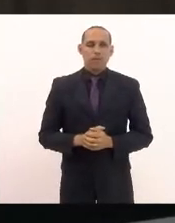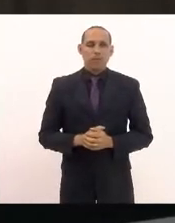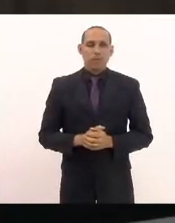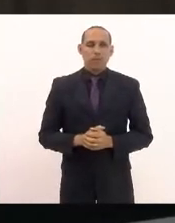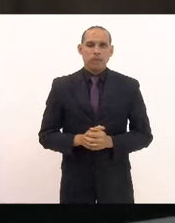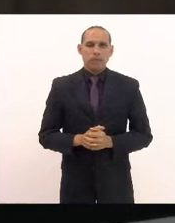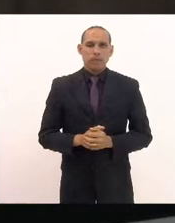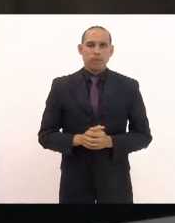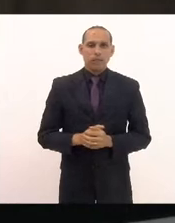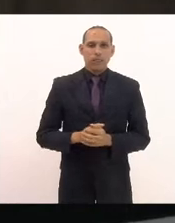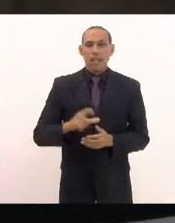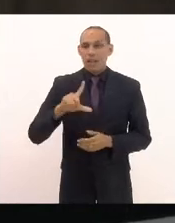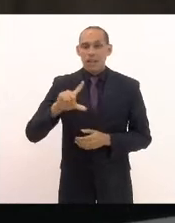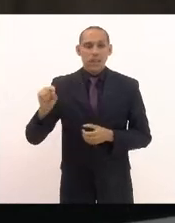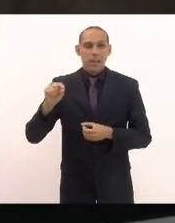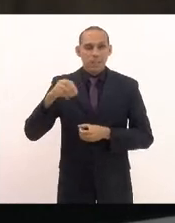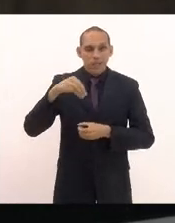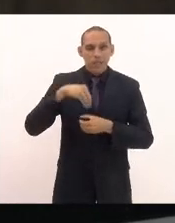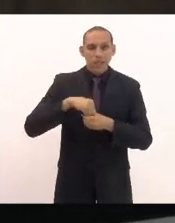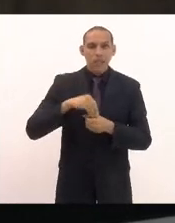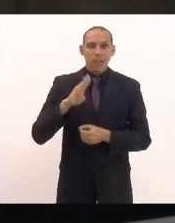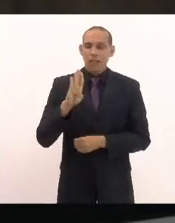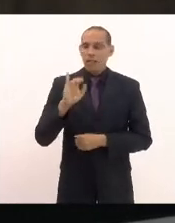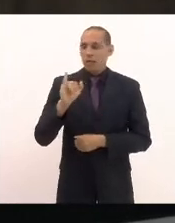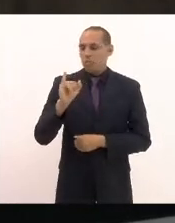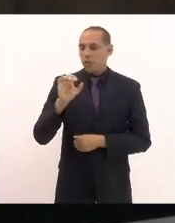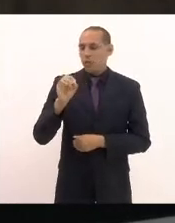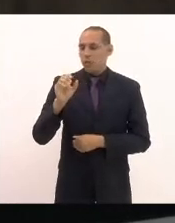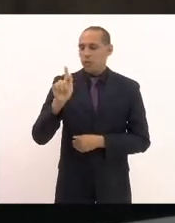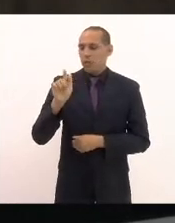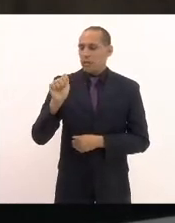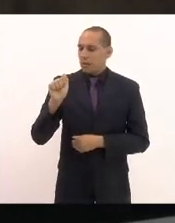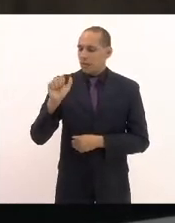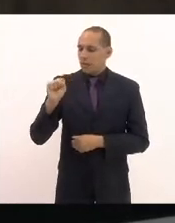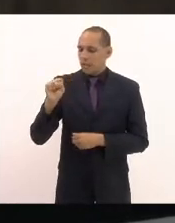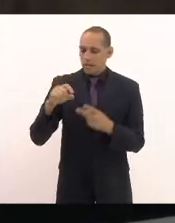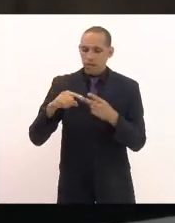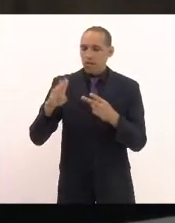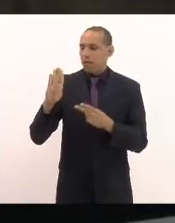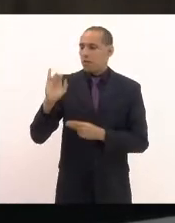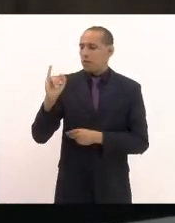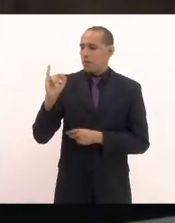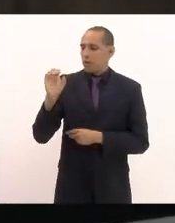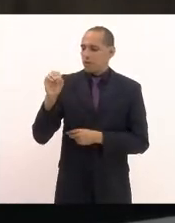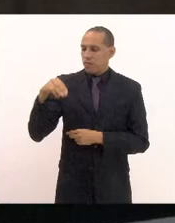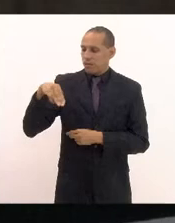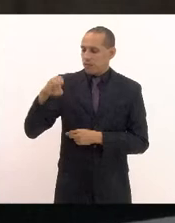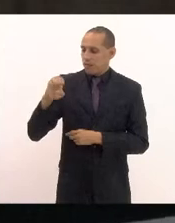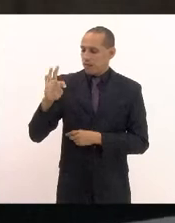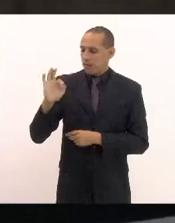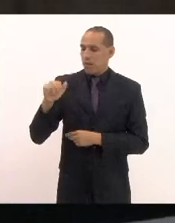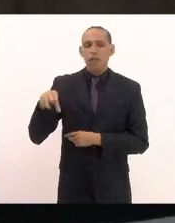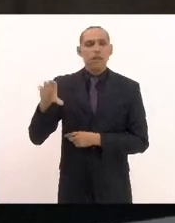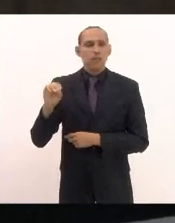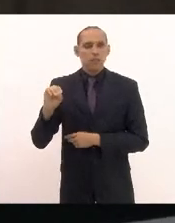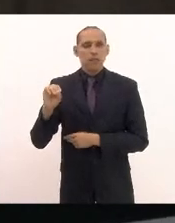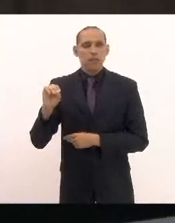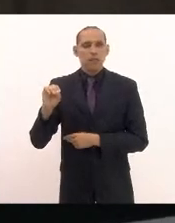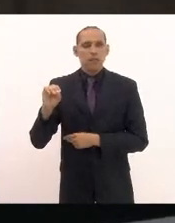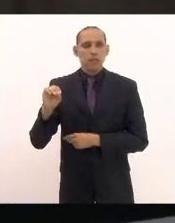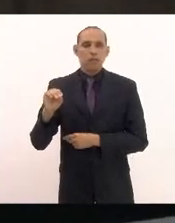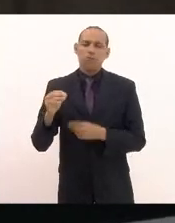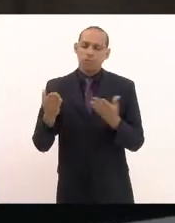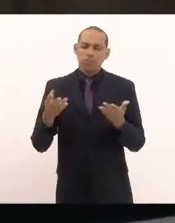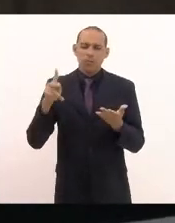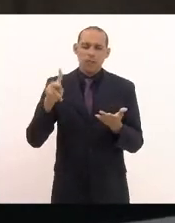nas saídas internas de biogás e biometano. Senhora presidente, só do ponto de